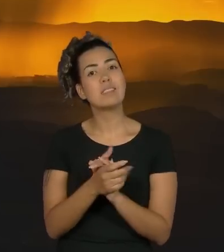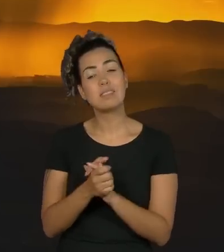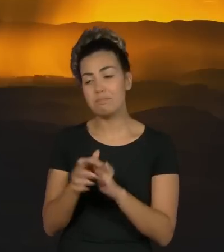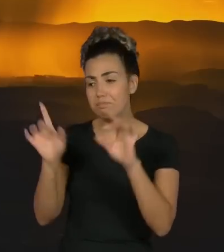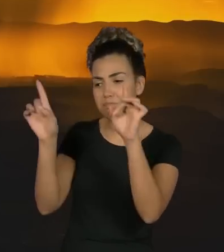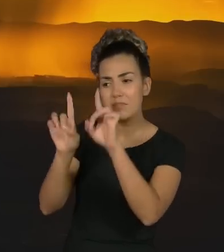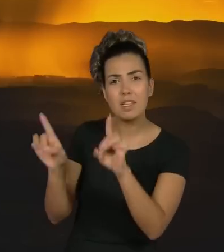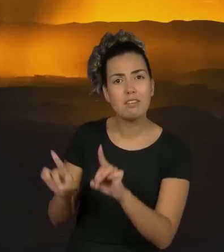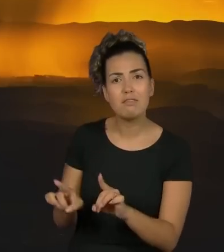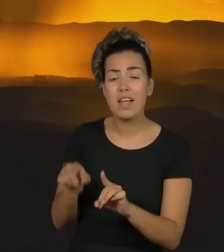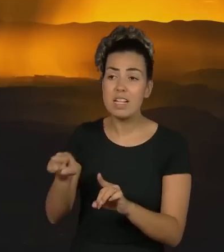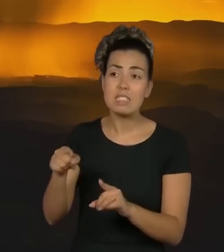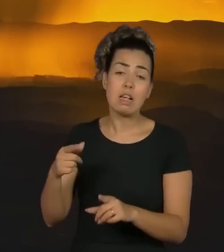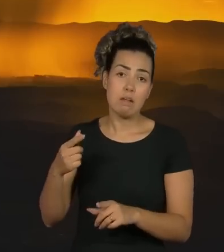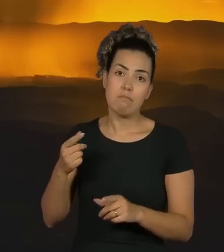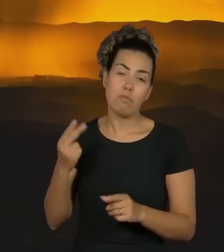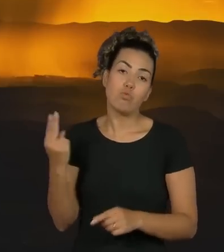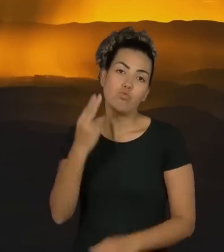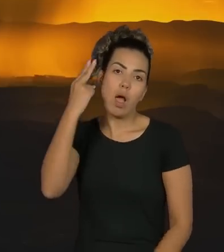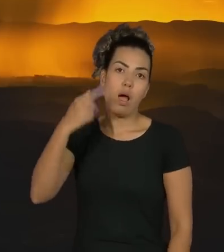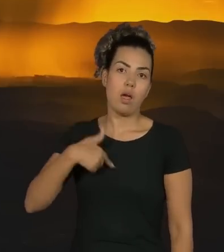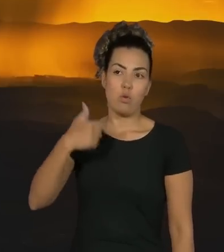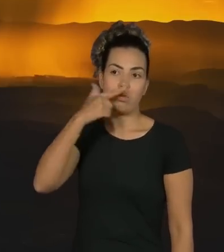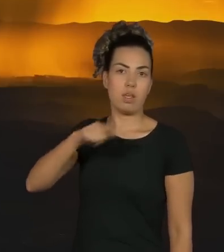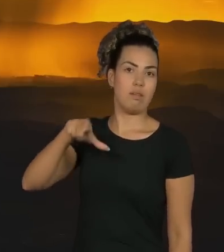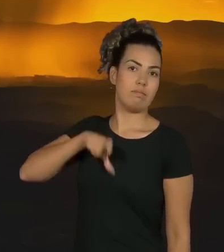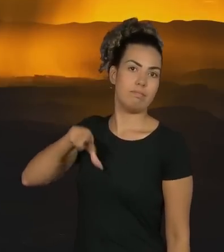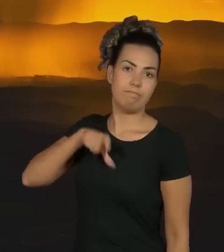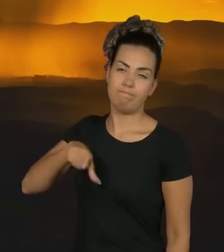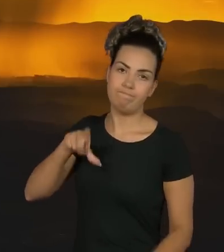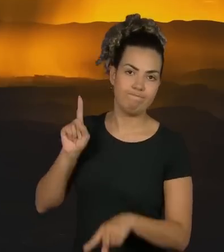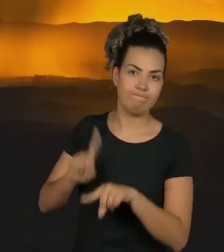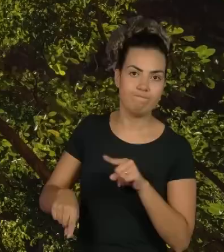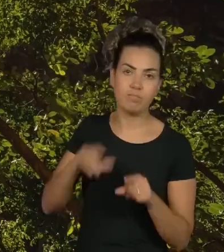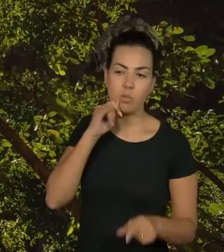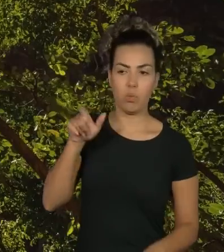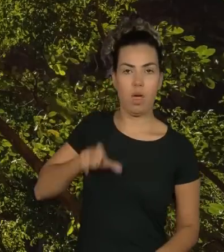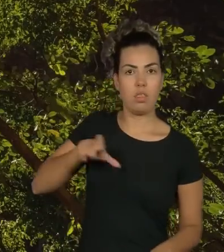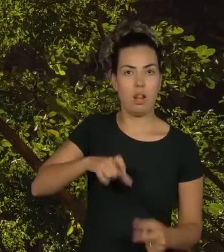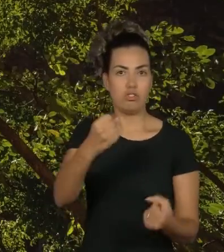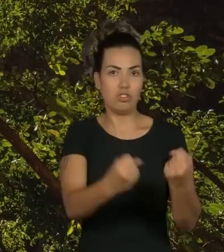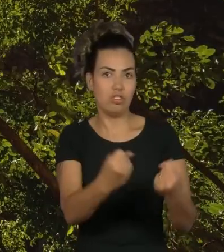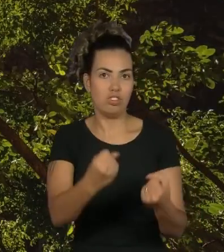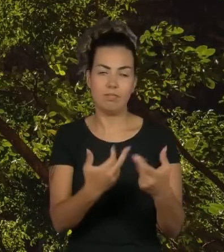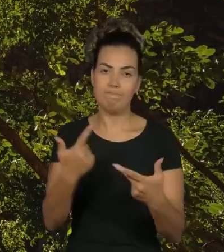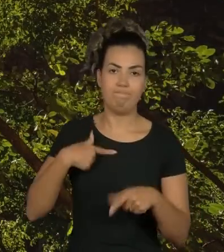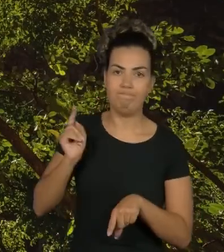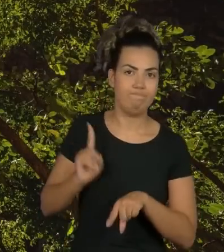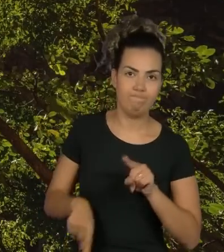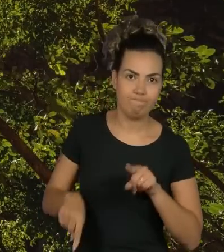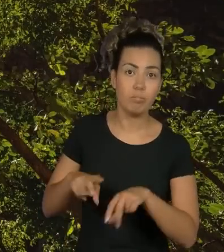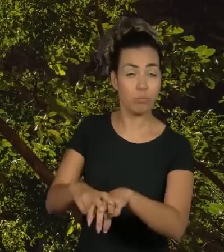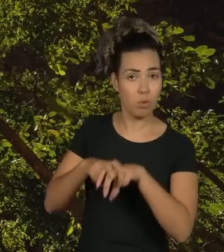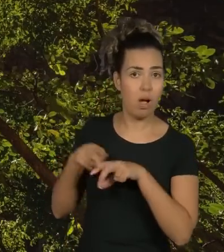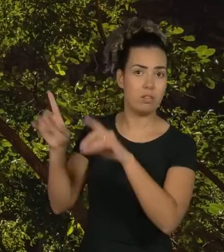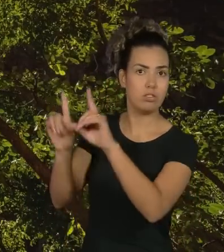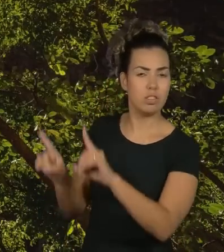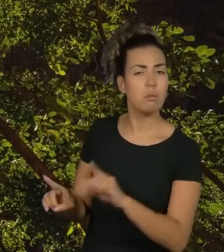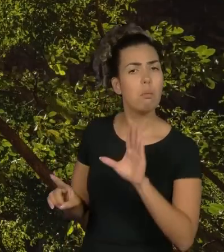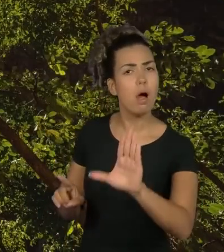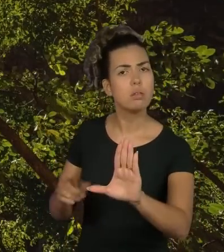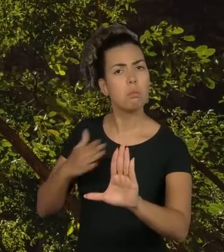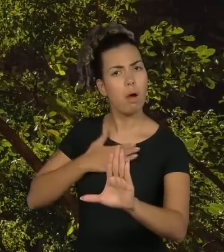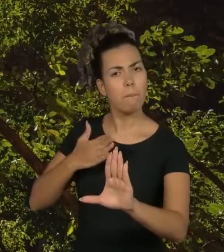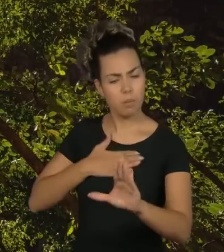de poder tirar carteira, mas ao mesmo tempo eu acho que eu consigo superar essa minha deficiência